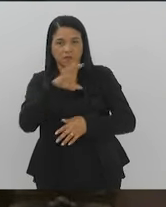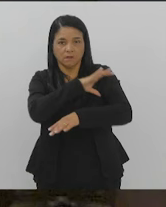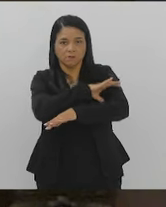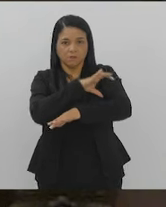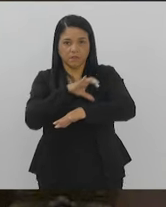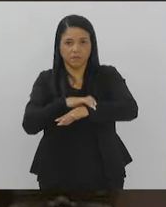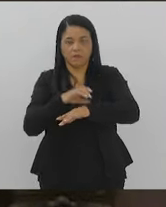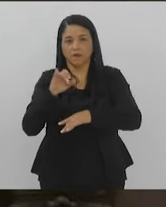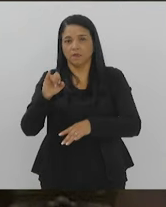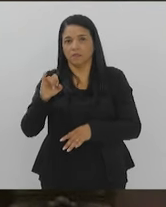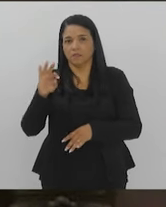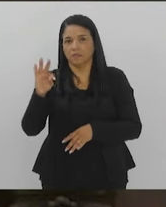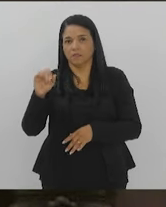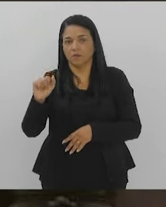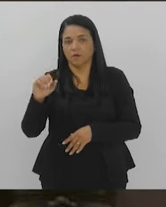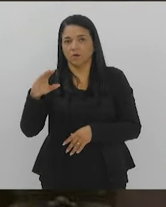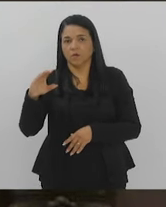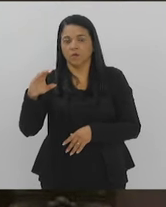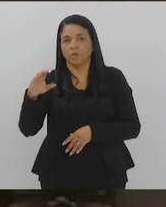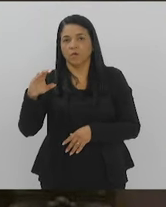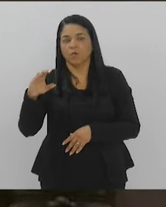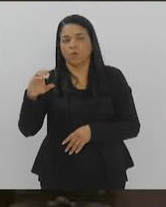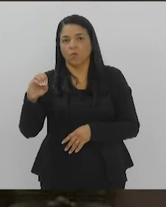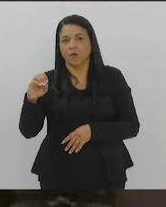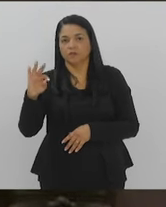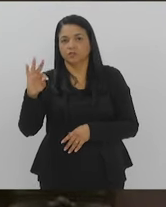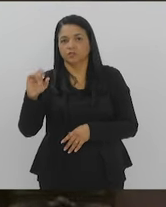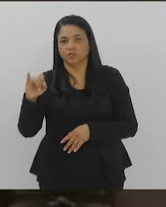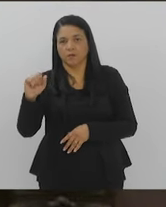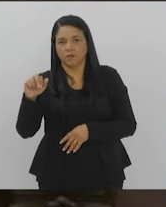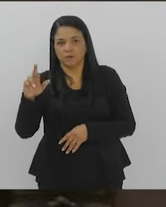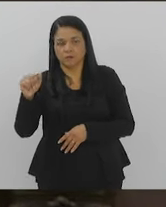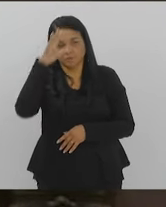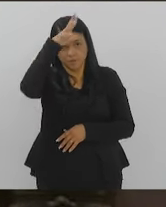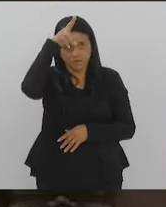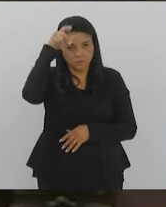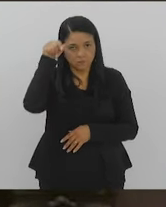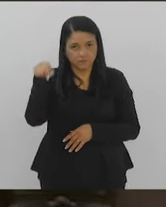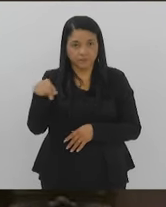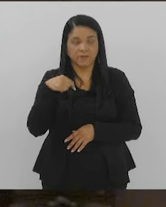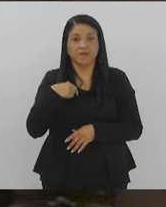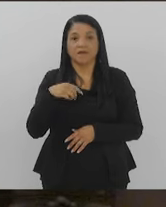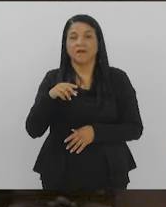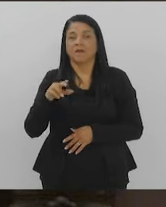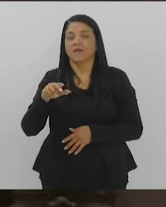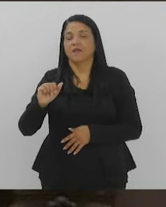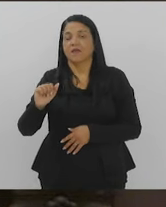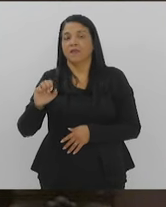Itacoatiara, Amazonas, Elionai, da minha família, Reis,